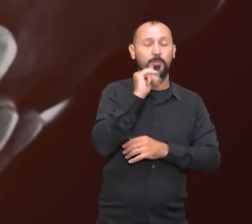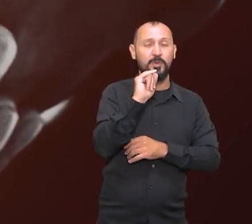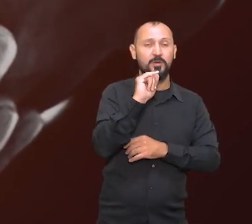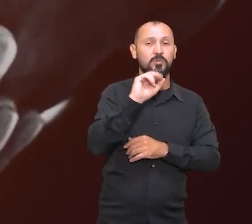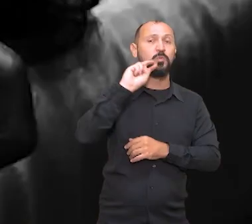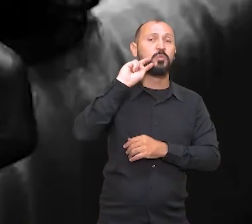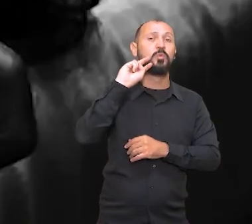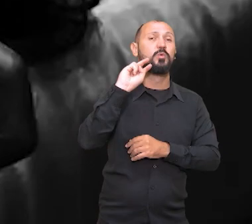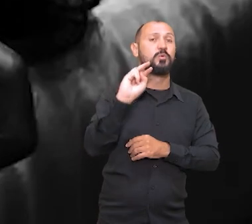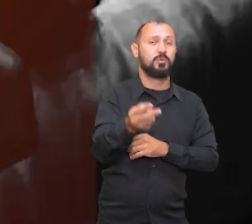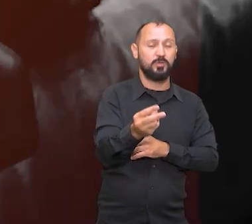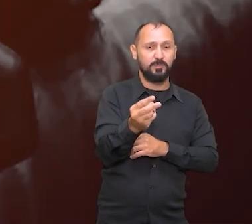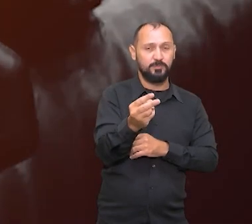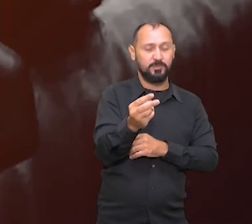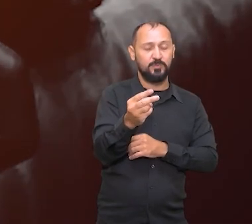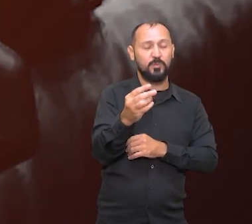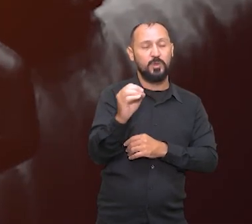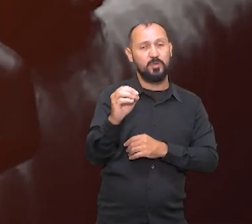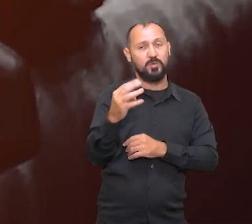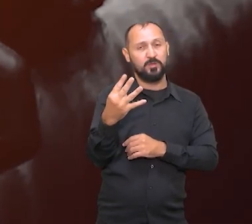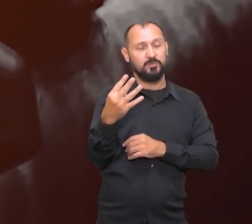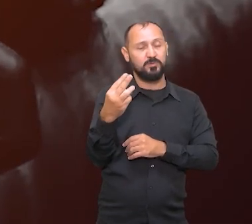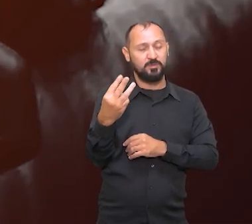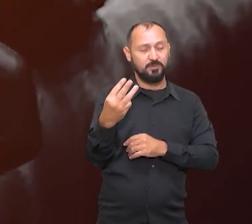2.617 denúncias, o pai, com